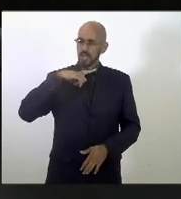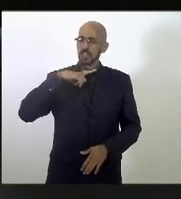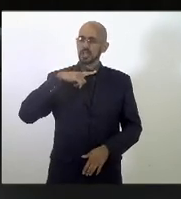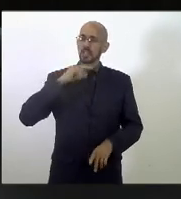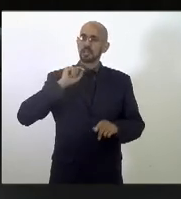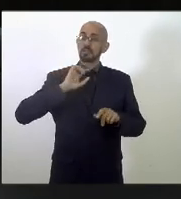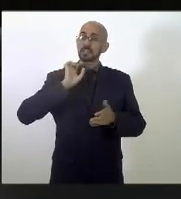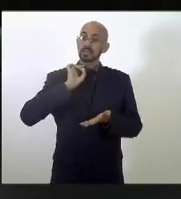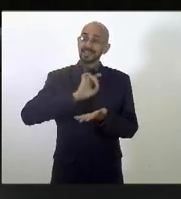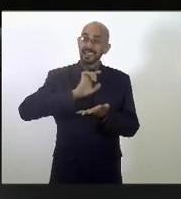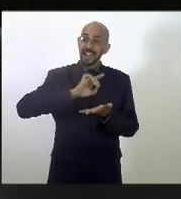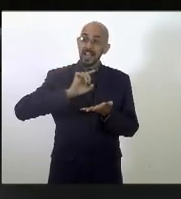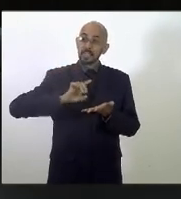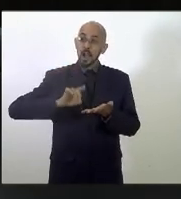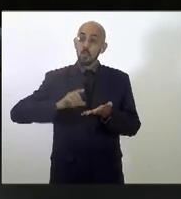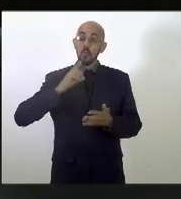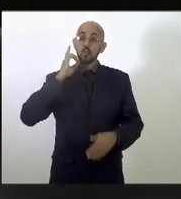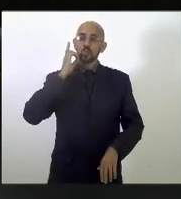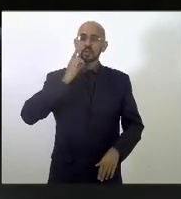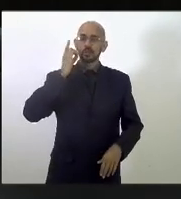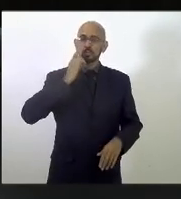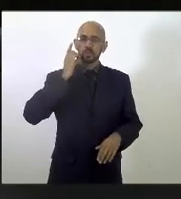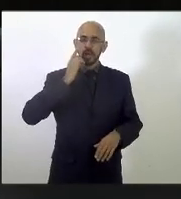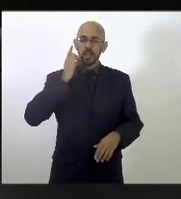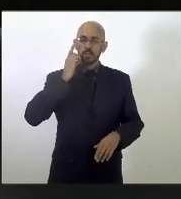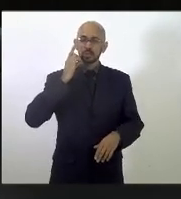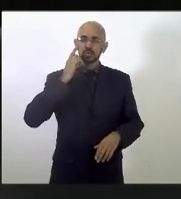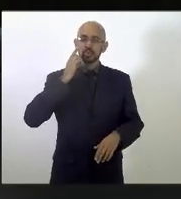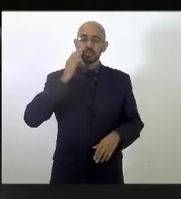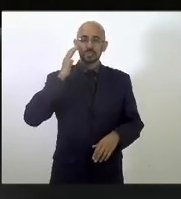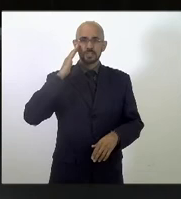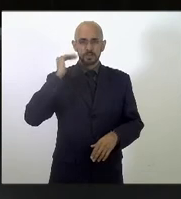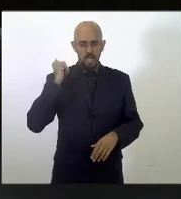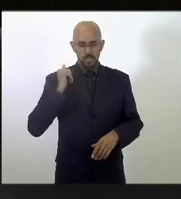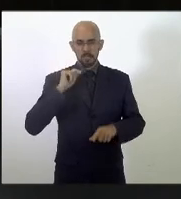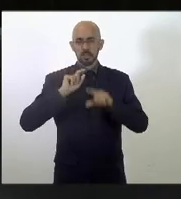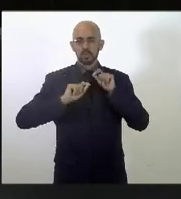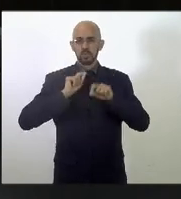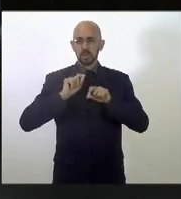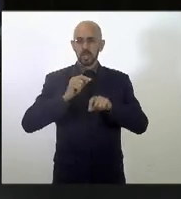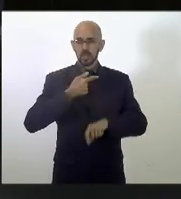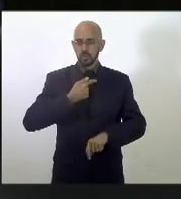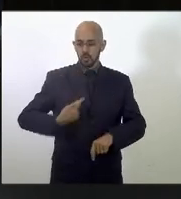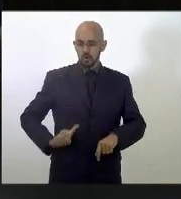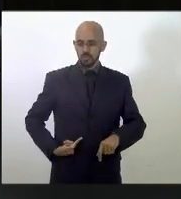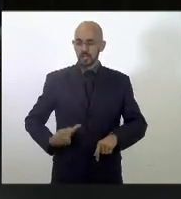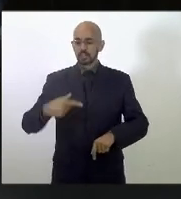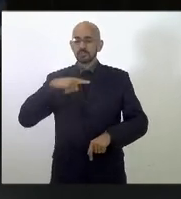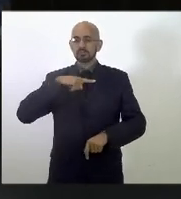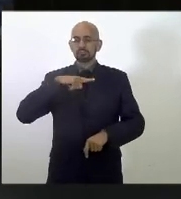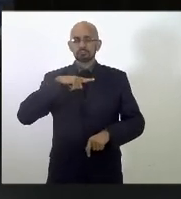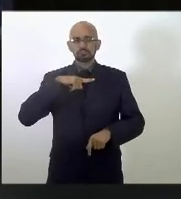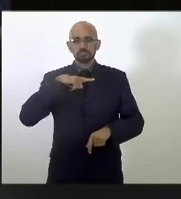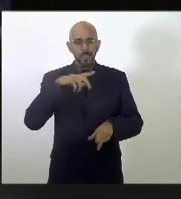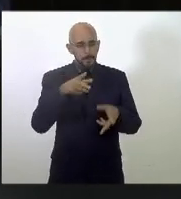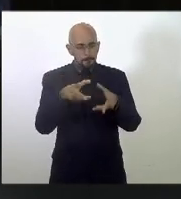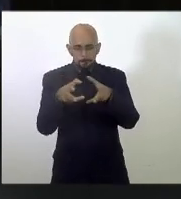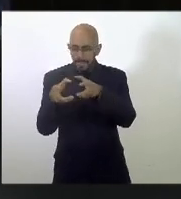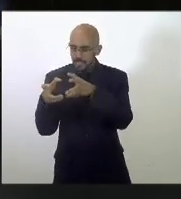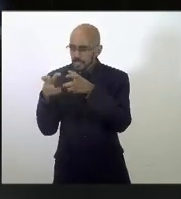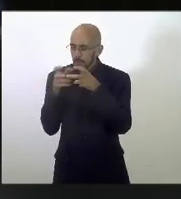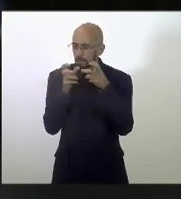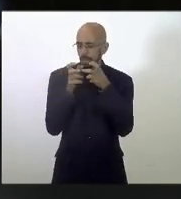cada deputado aqui tenha certeza que no governo do Estado hoje há ouvidos e corações e braços